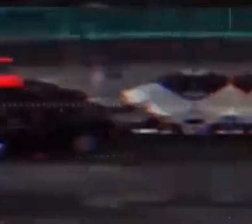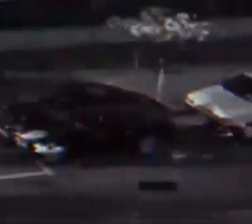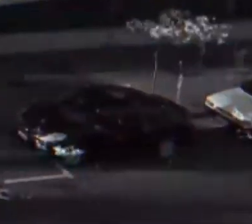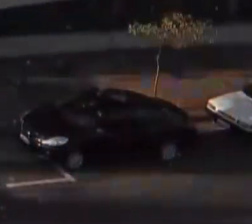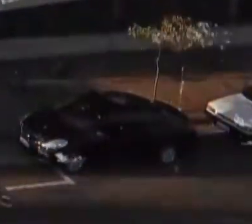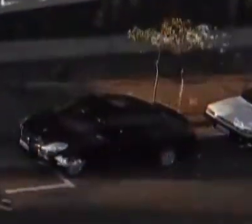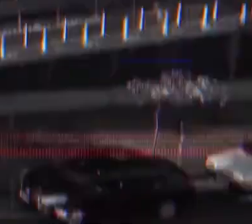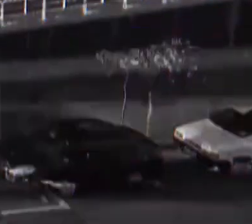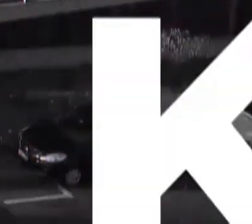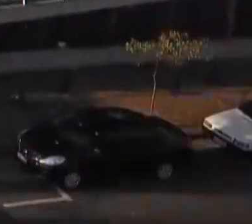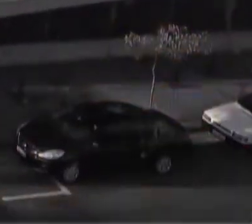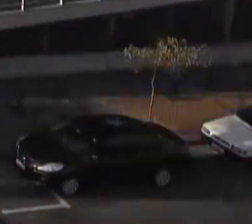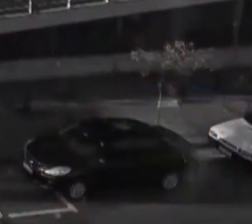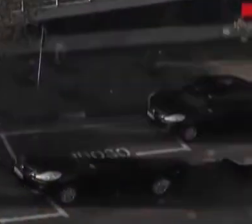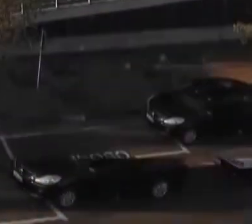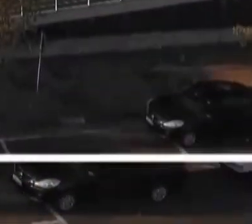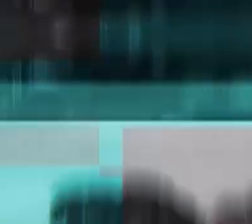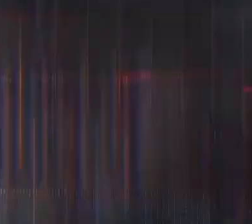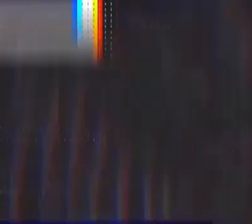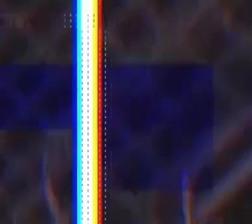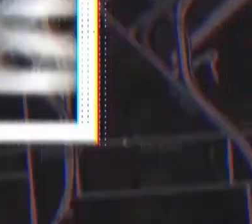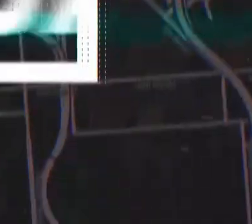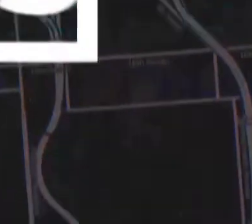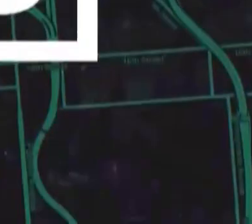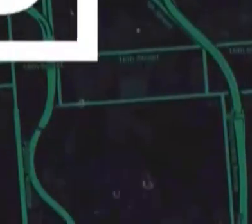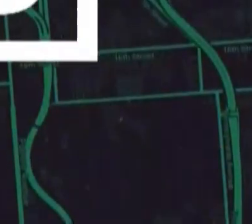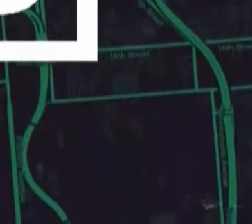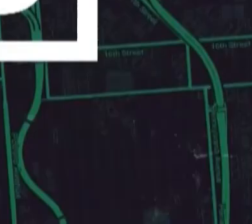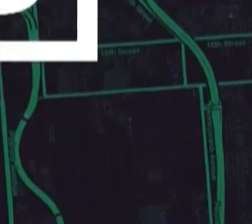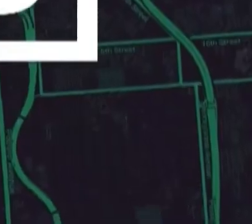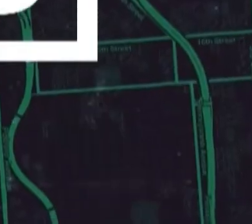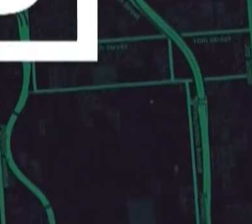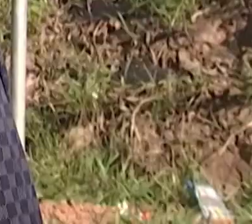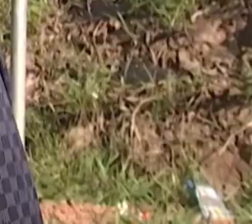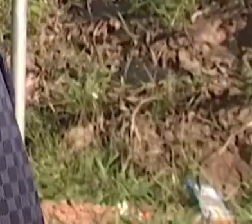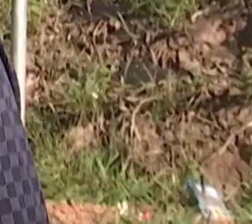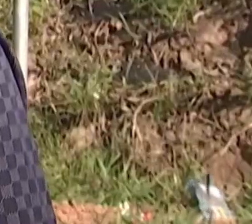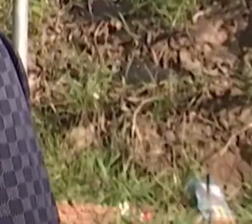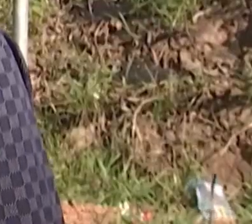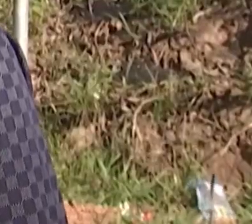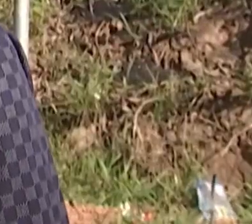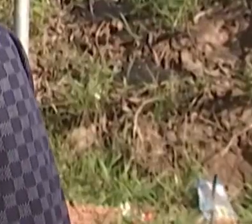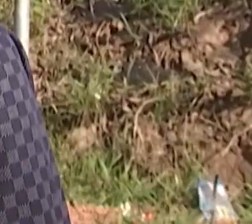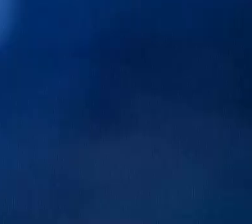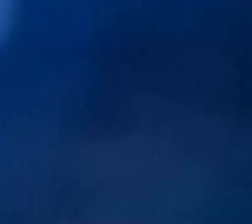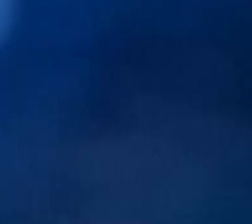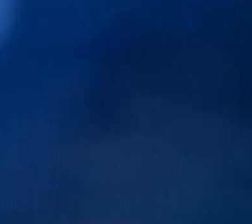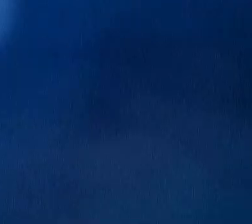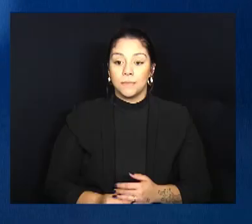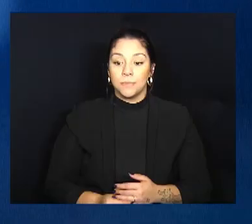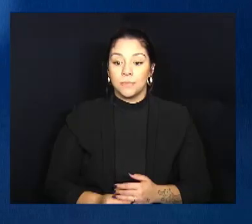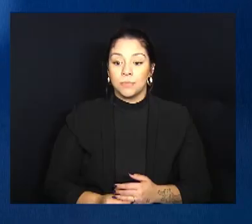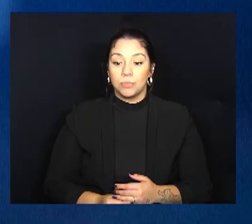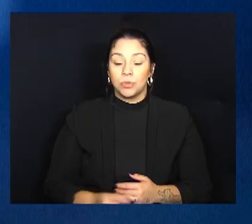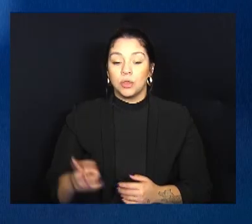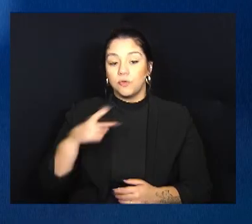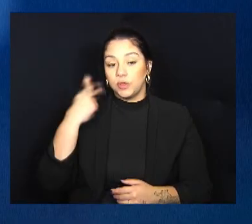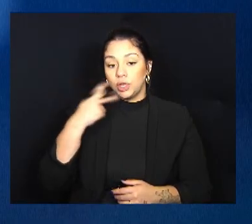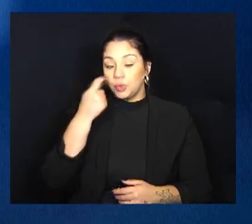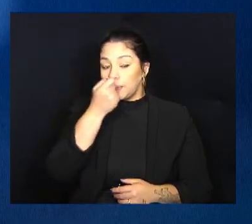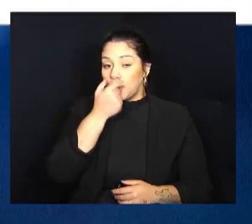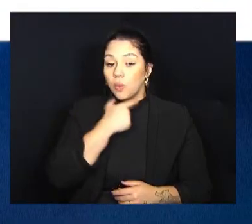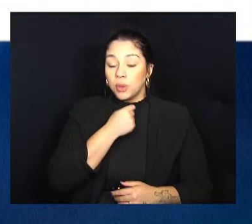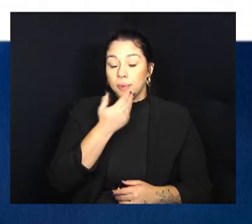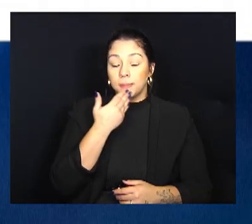O vereador Marrom Cunha solicitou à Prefeitura,